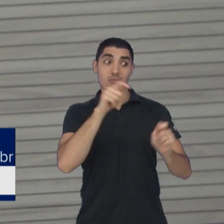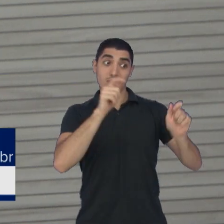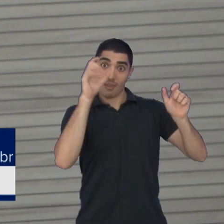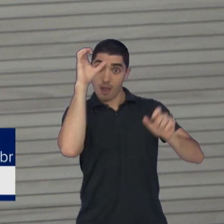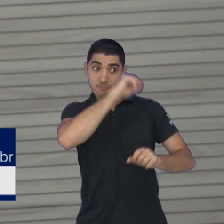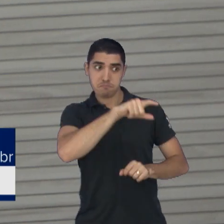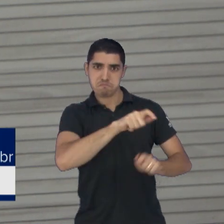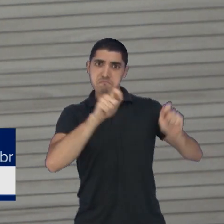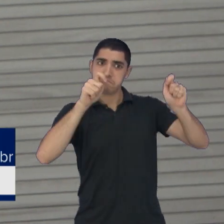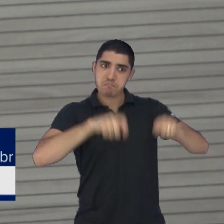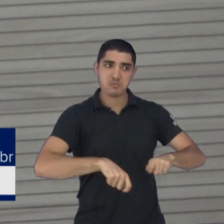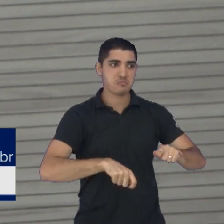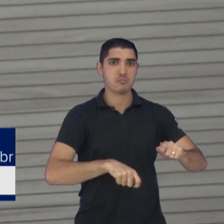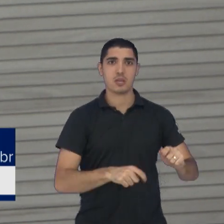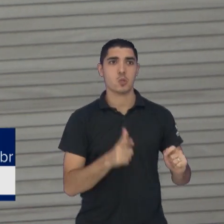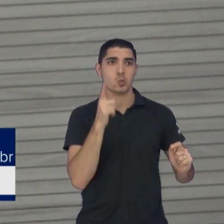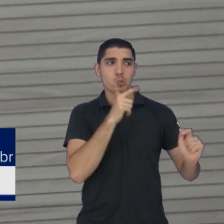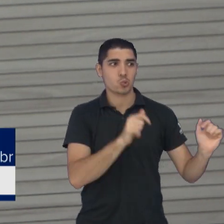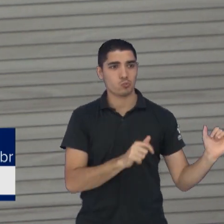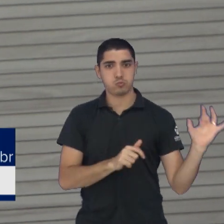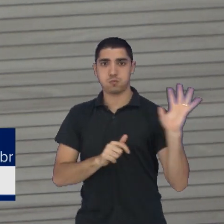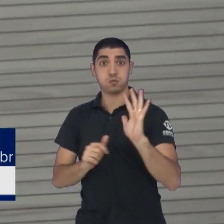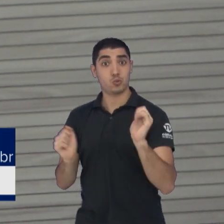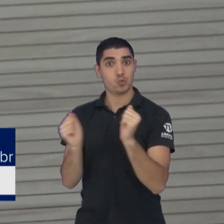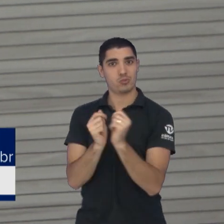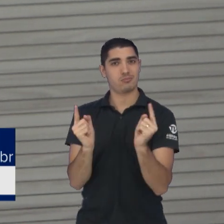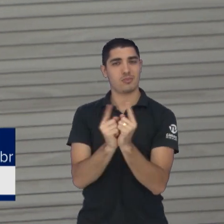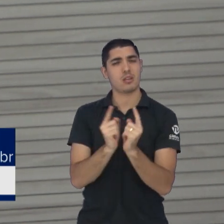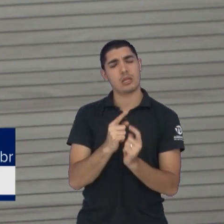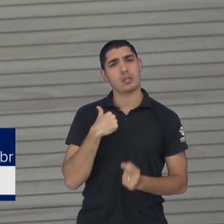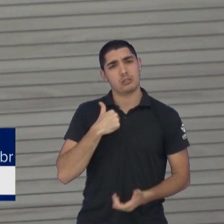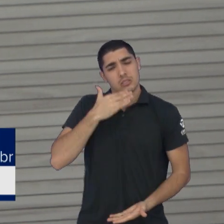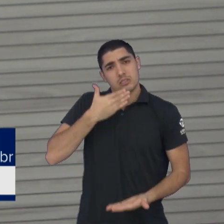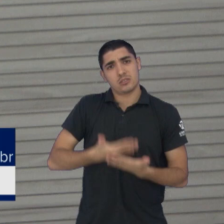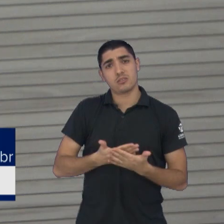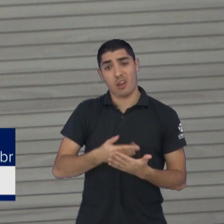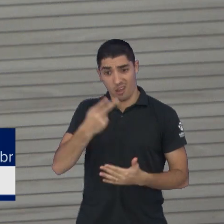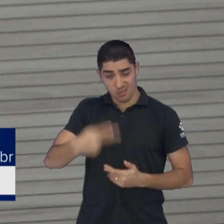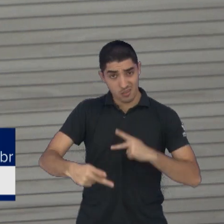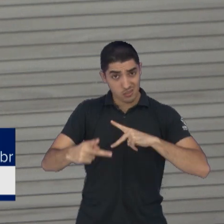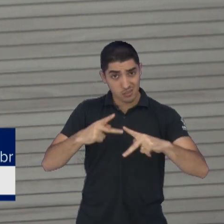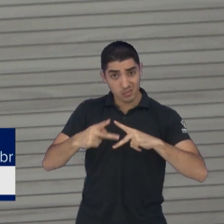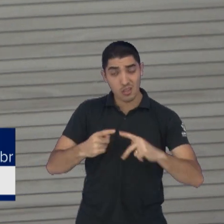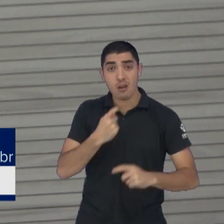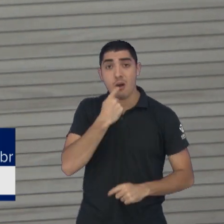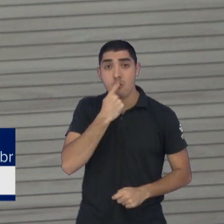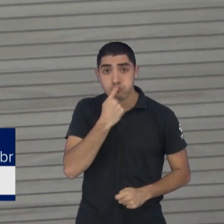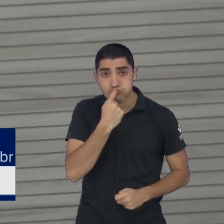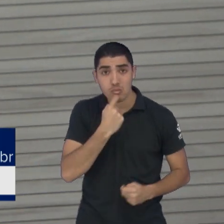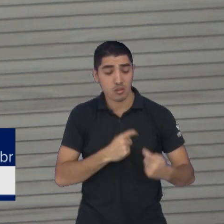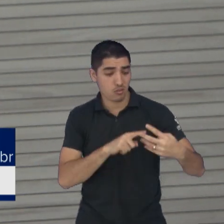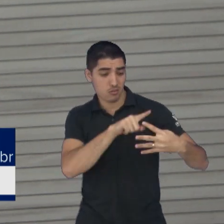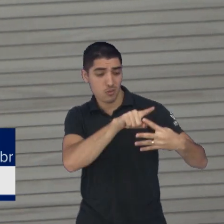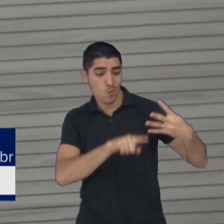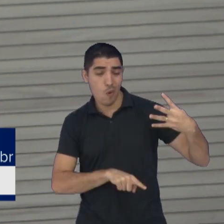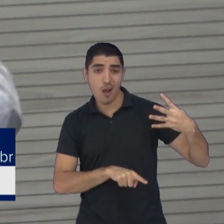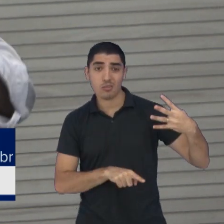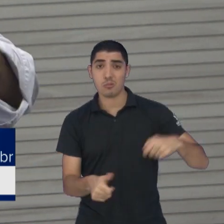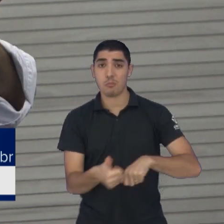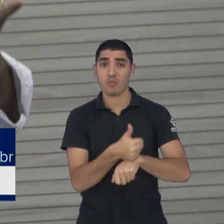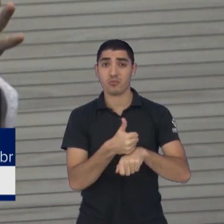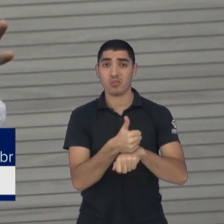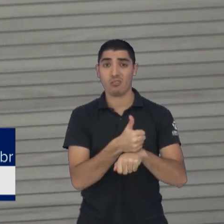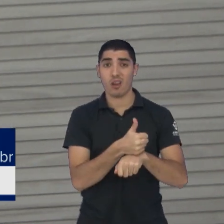dos Campos são 4 especialistas, né, profissionais, que acaba não